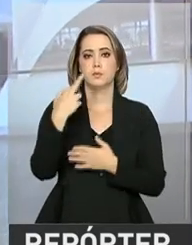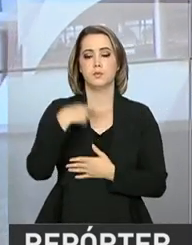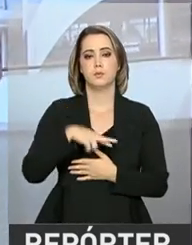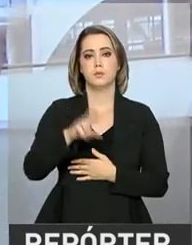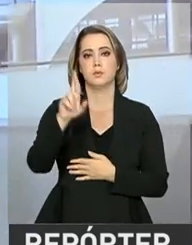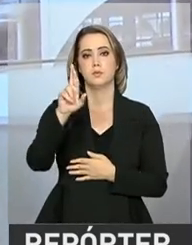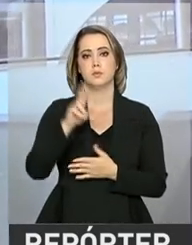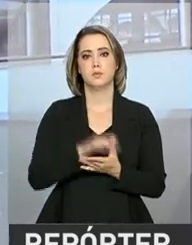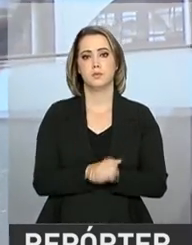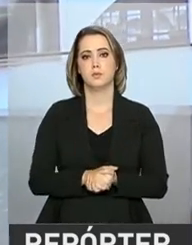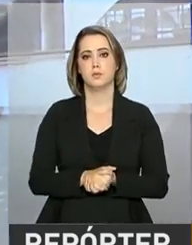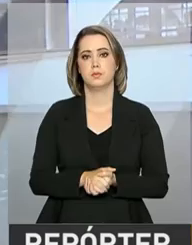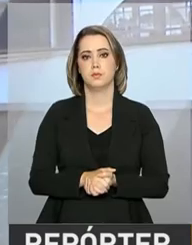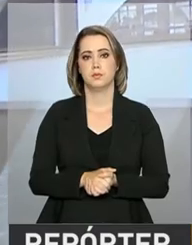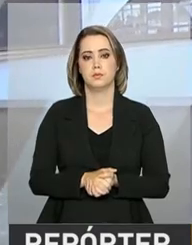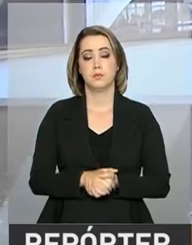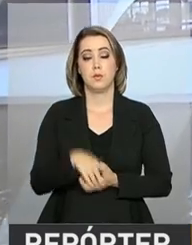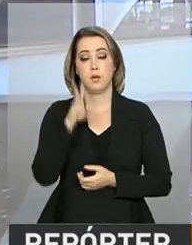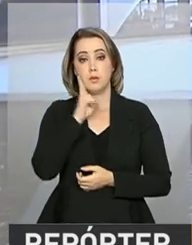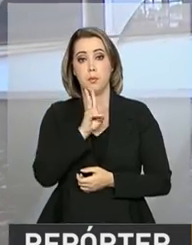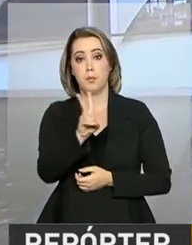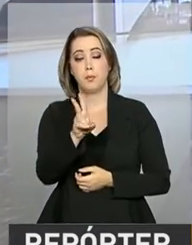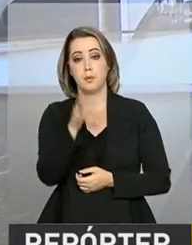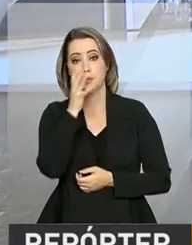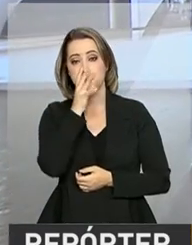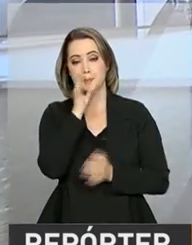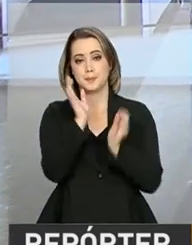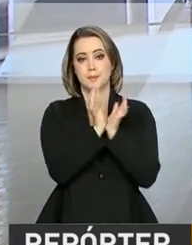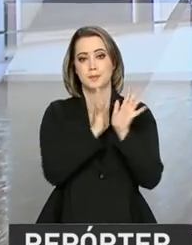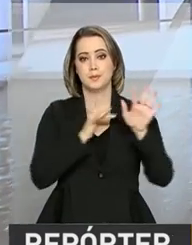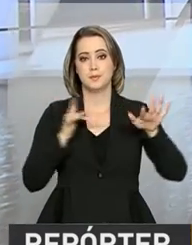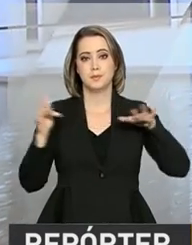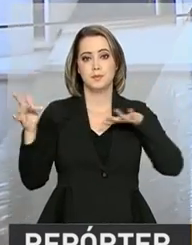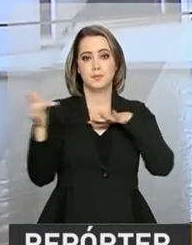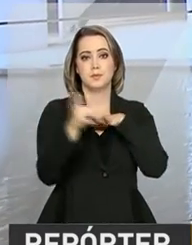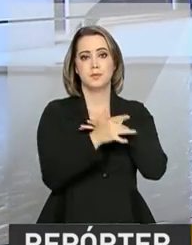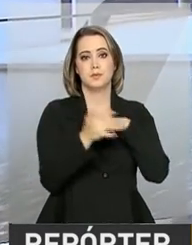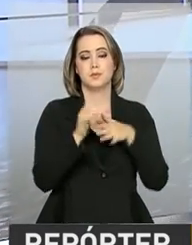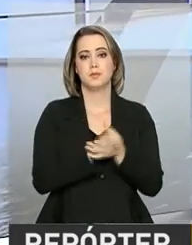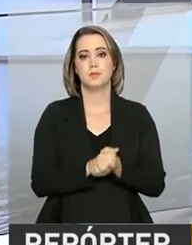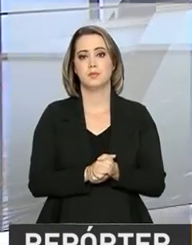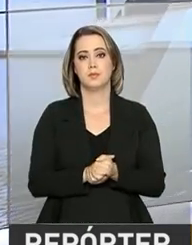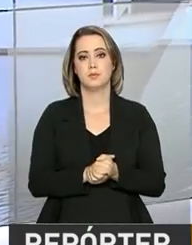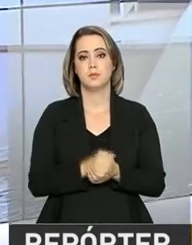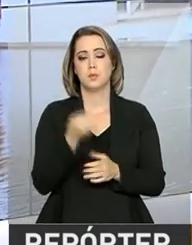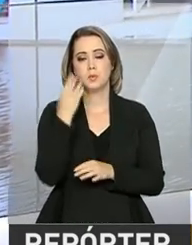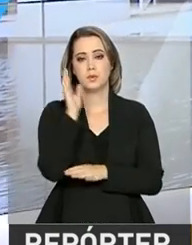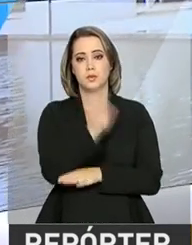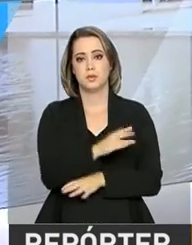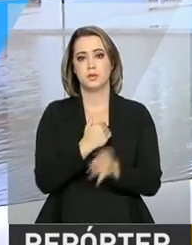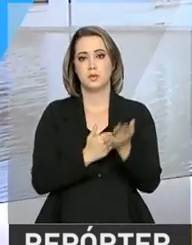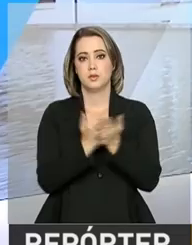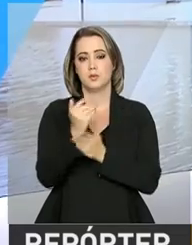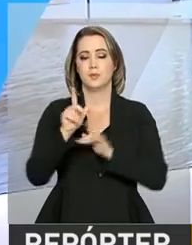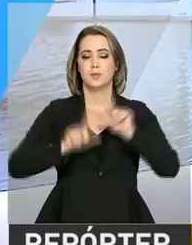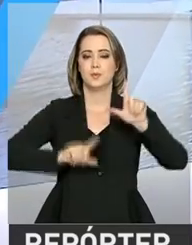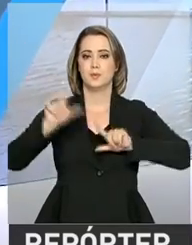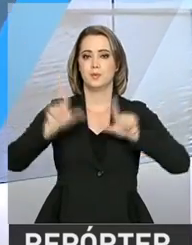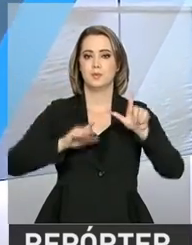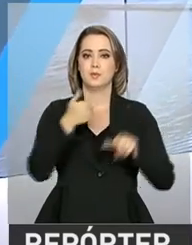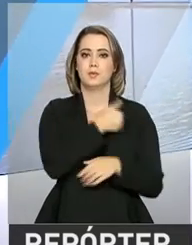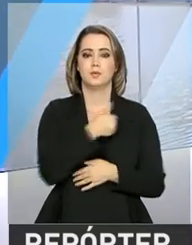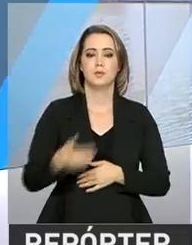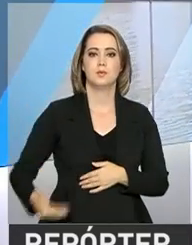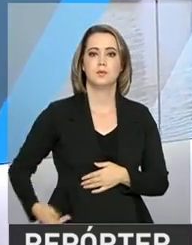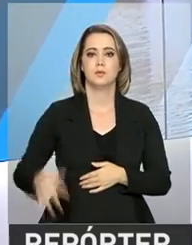edição do repórter nbr você pode acompanhar também as novidades pelas nossas redes sociais uma ótima tarde pra você continue